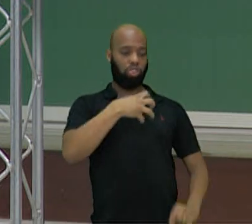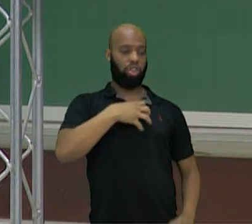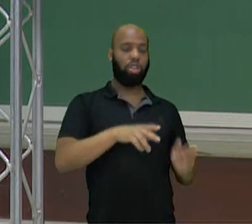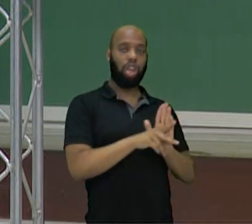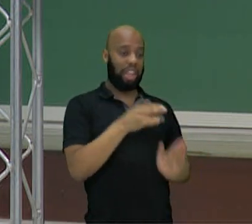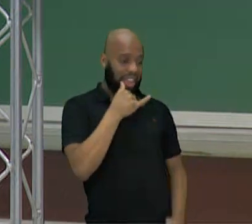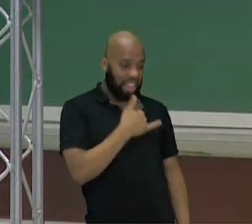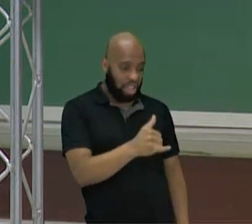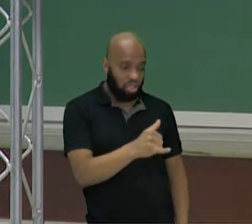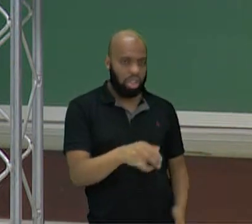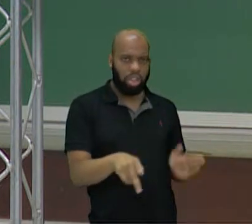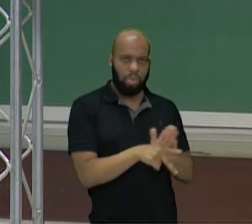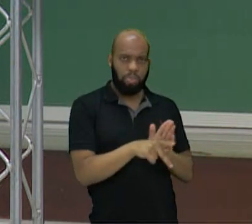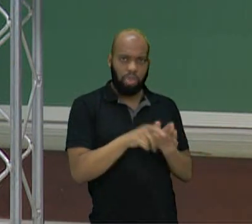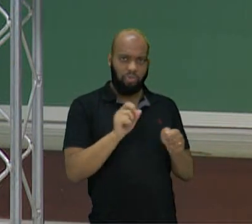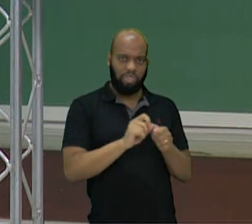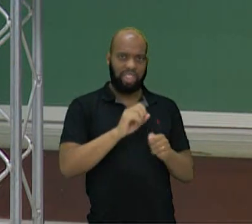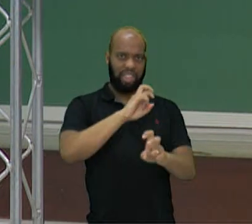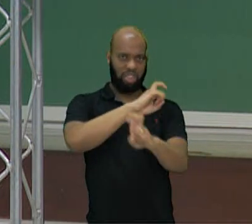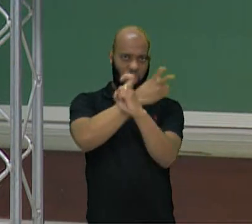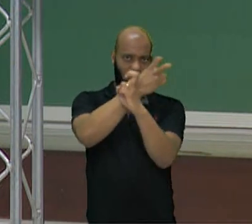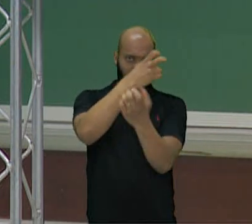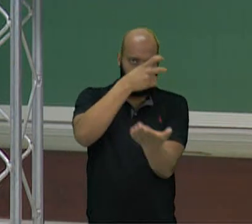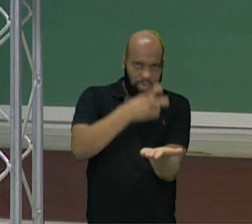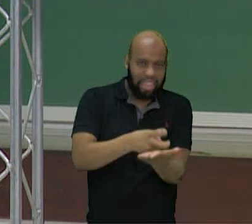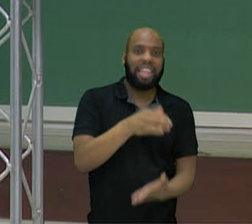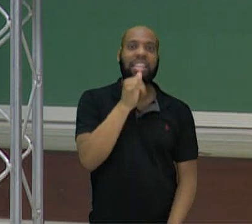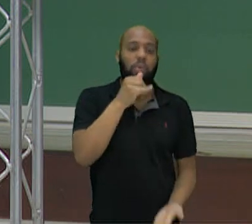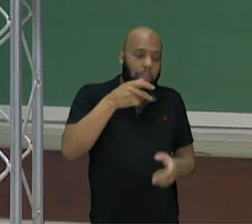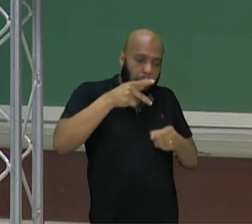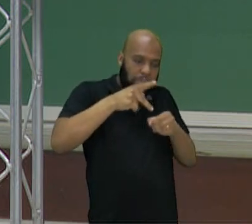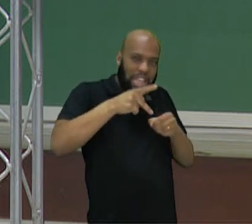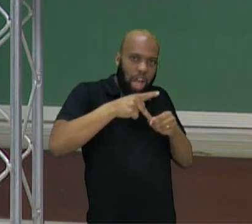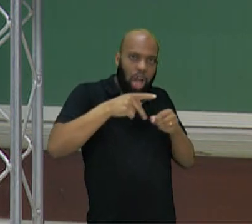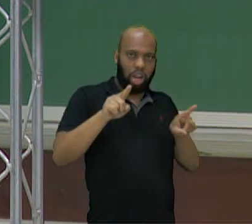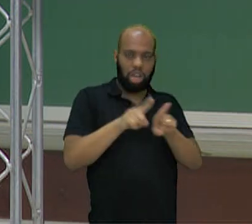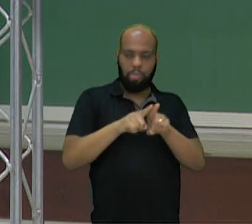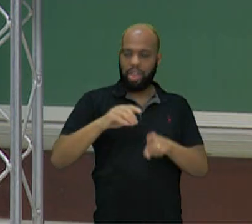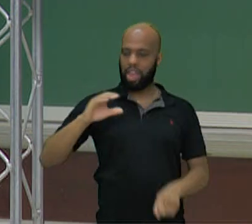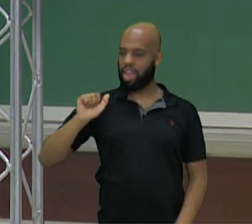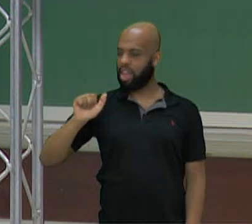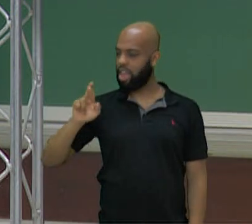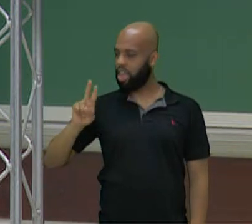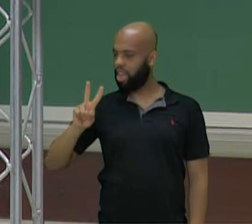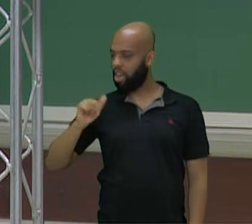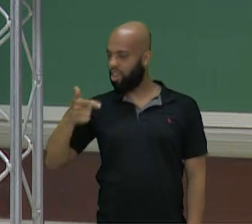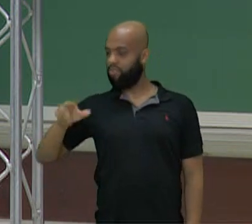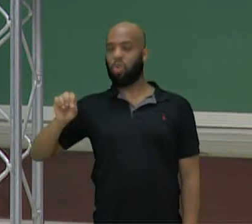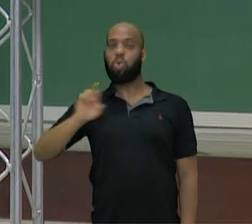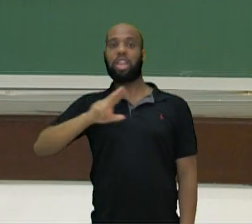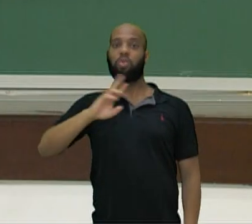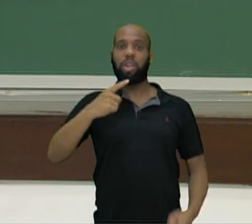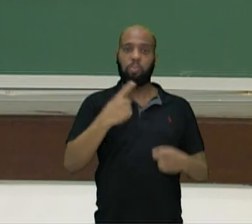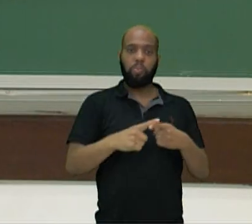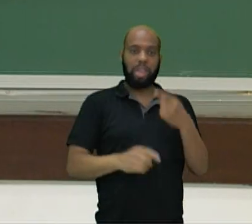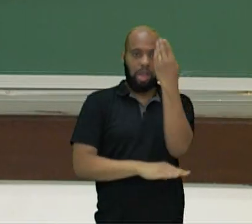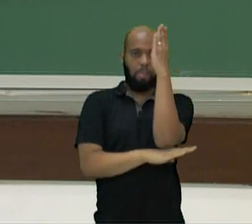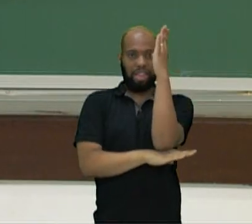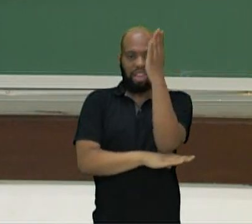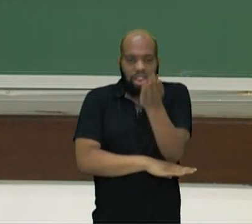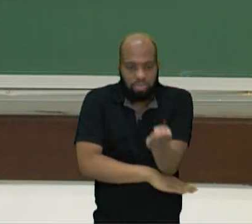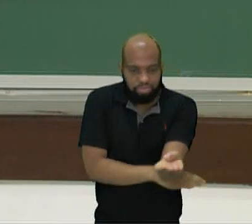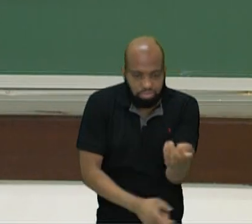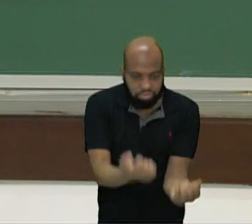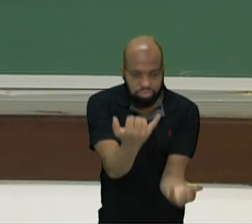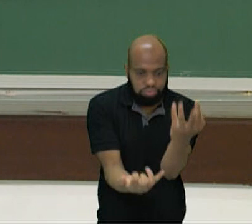energética, não de combustível fóssil, não como petróleo e carvão, mas vai servir como fonte energética porque pela queima da madeira vai